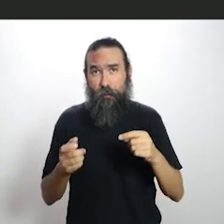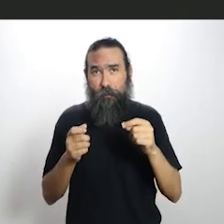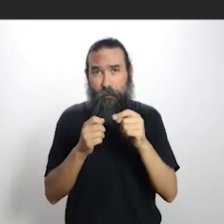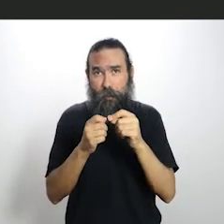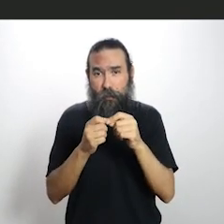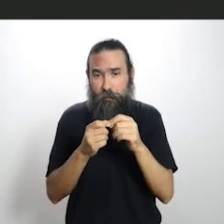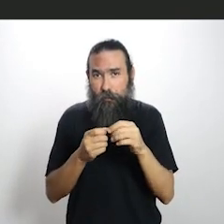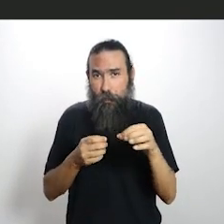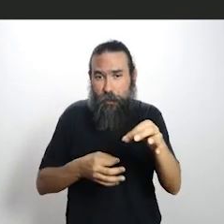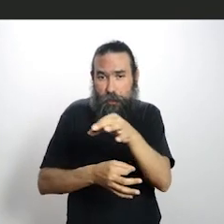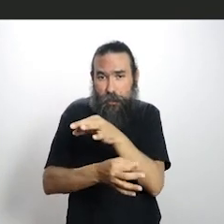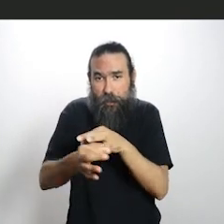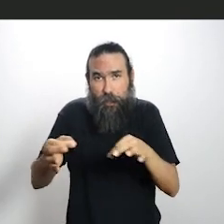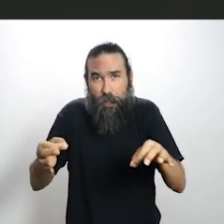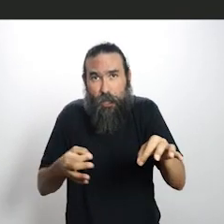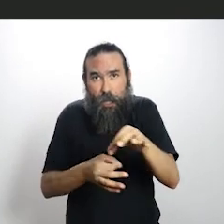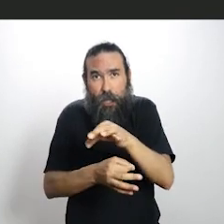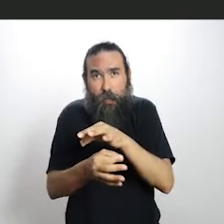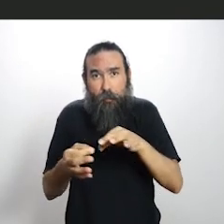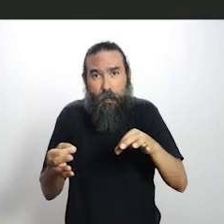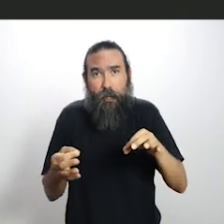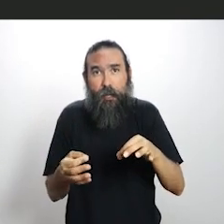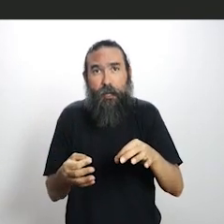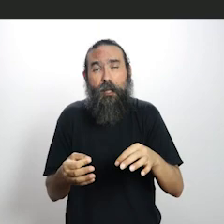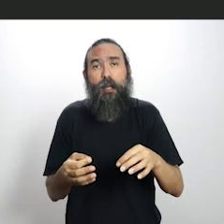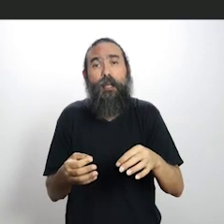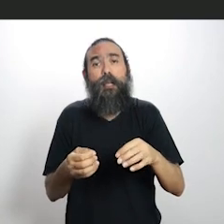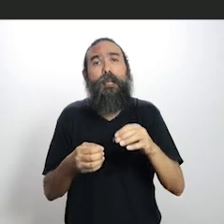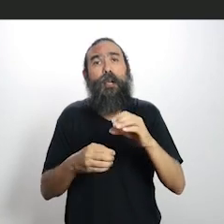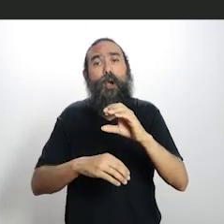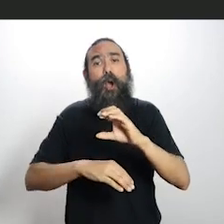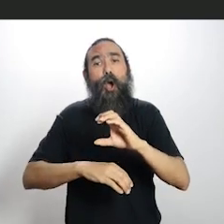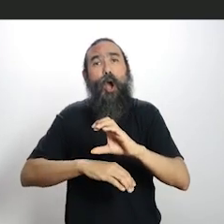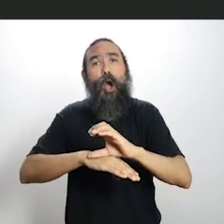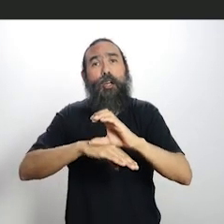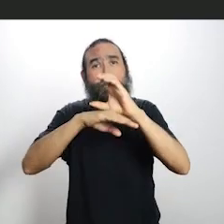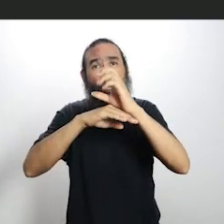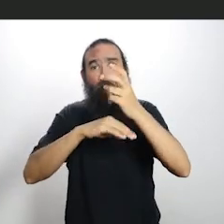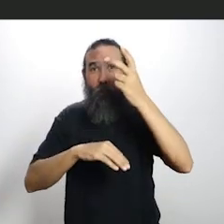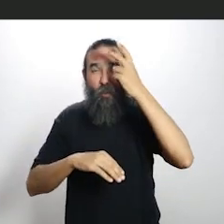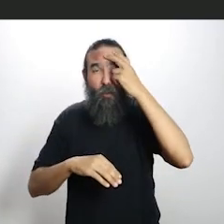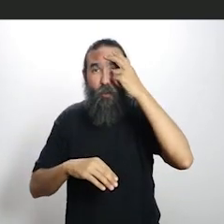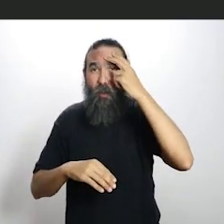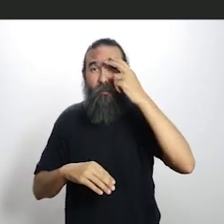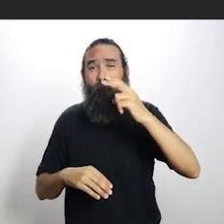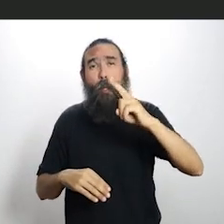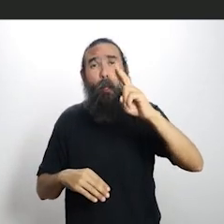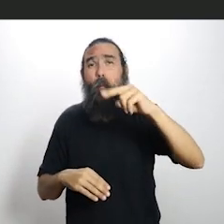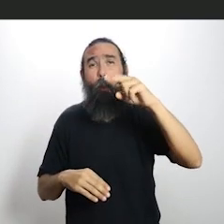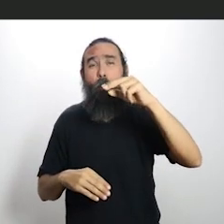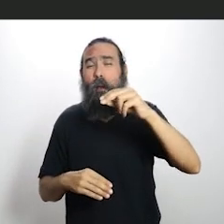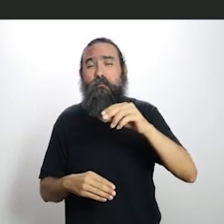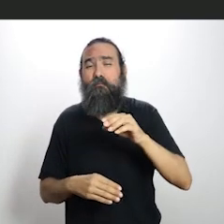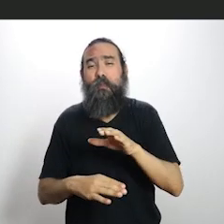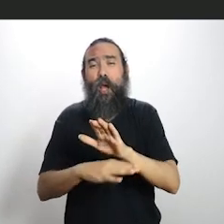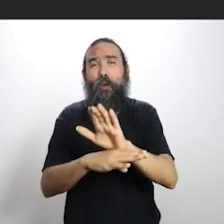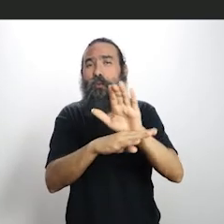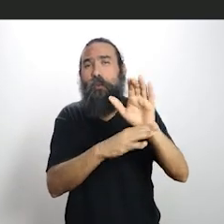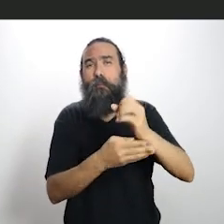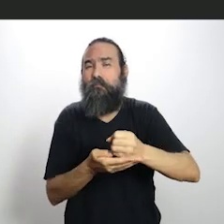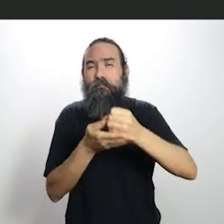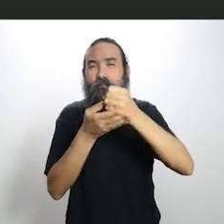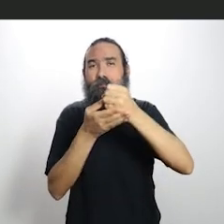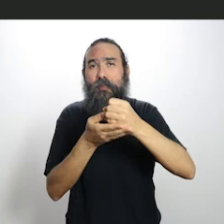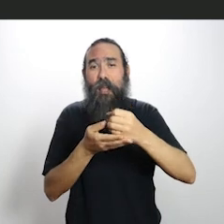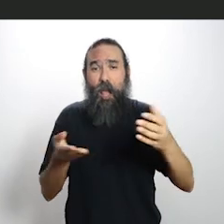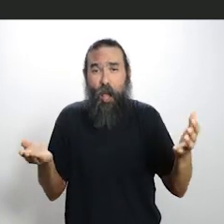mediante esse auxílio parece que quer cooptar e sabe como isso pra mim é muito